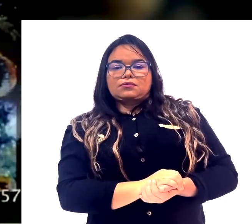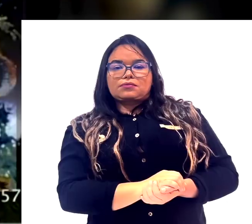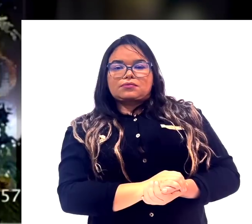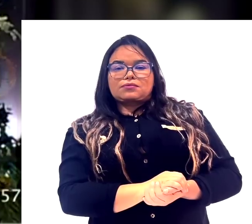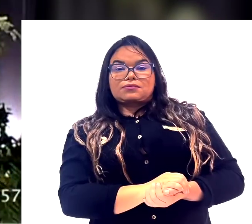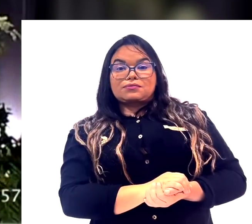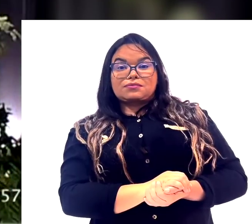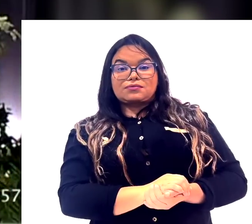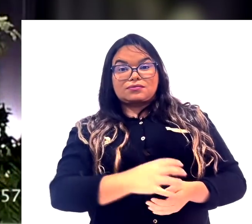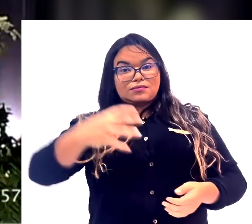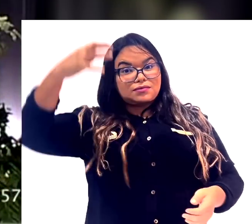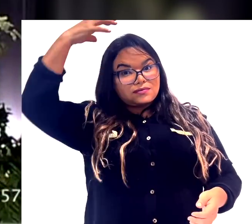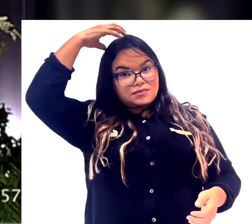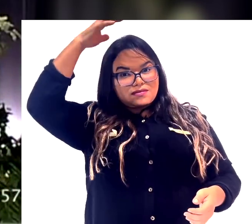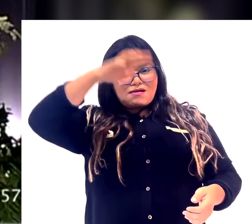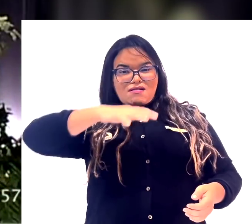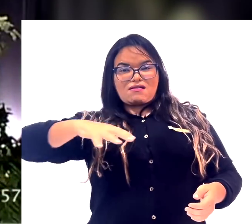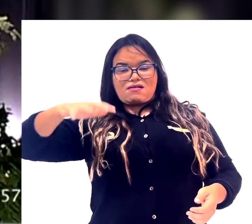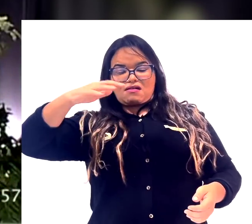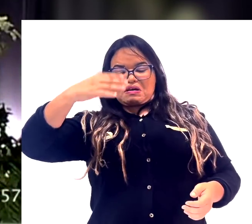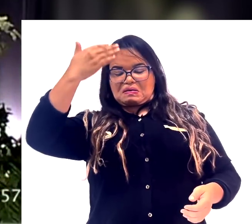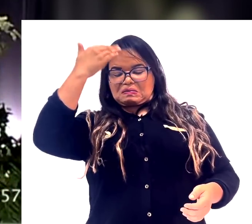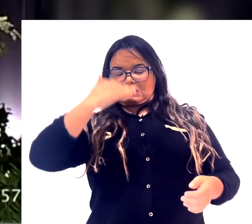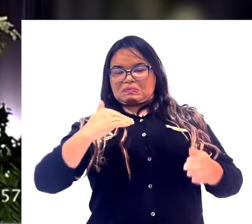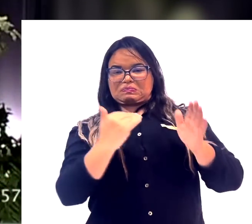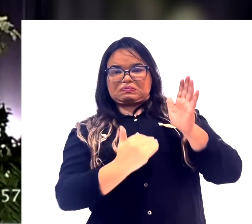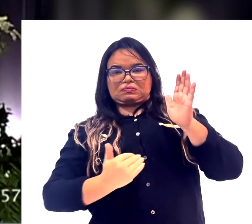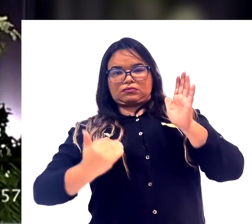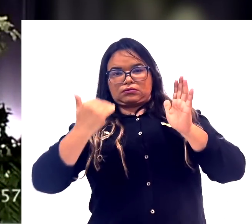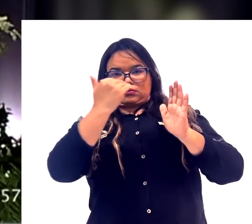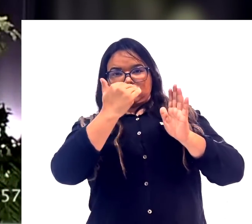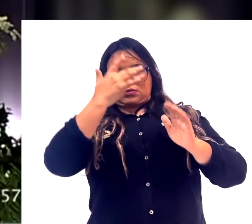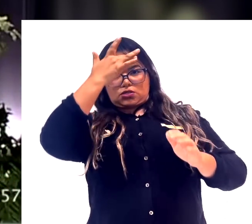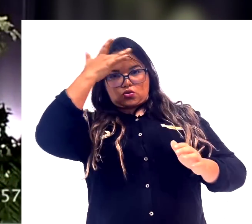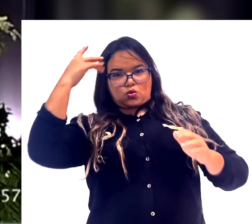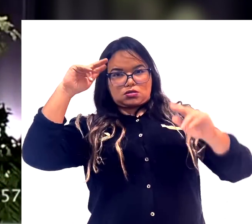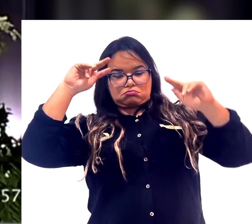Este é um reino que exalta o lado humano acima de Deus.